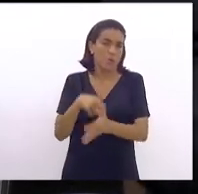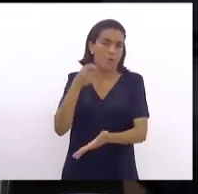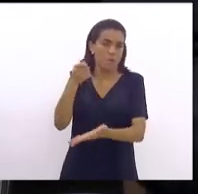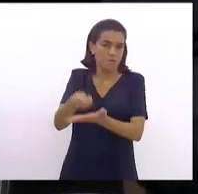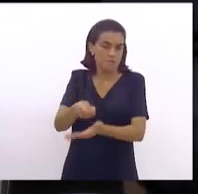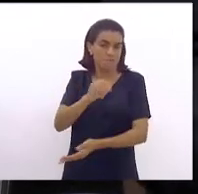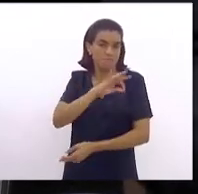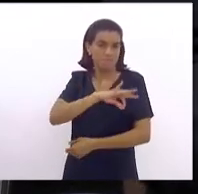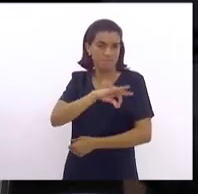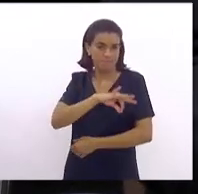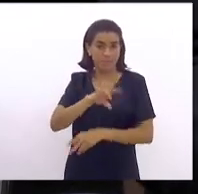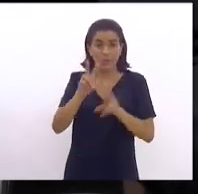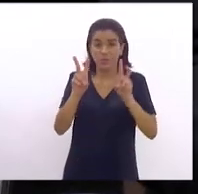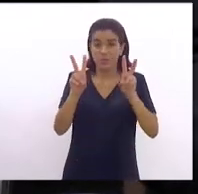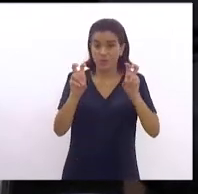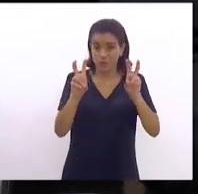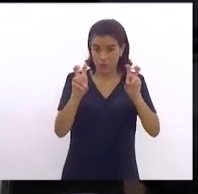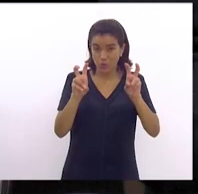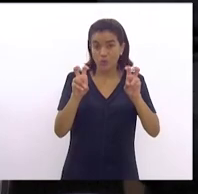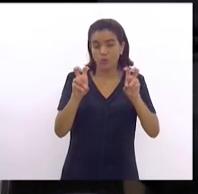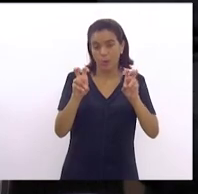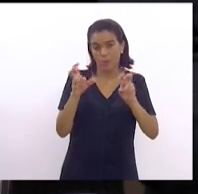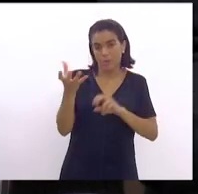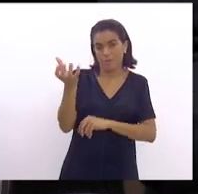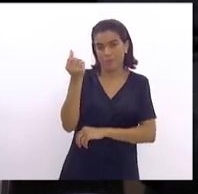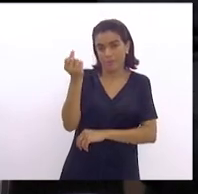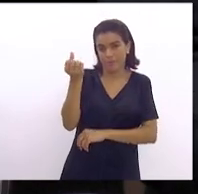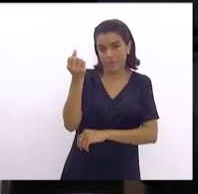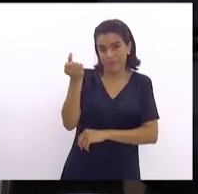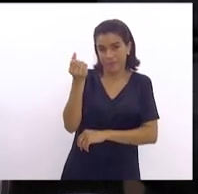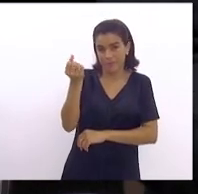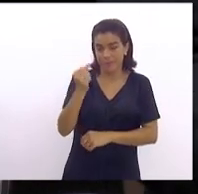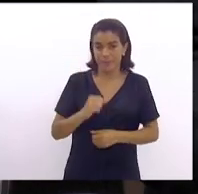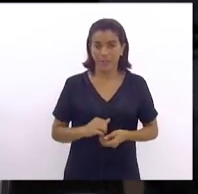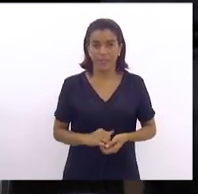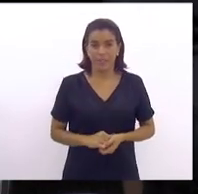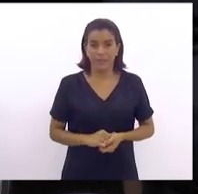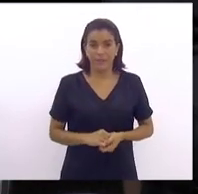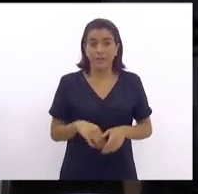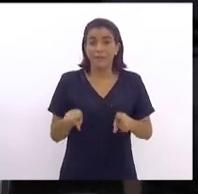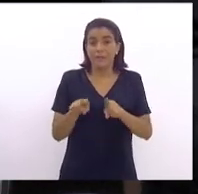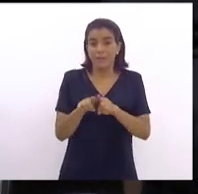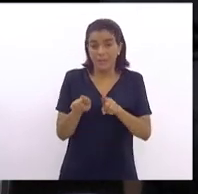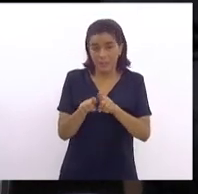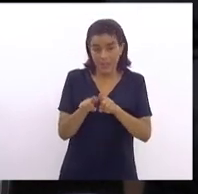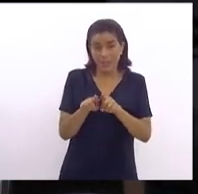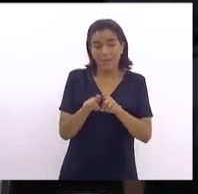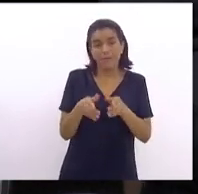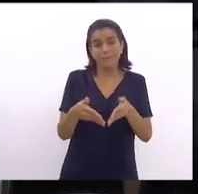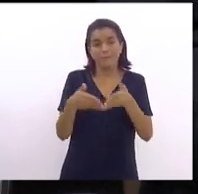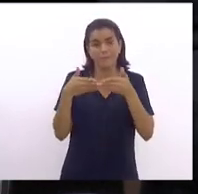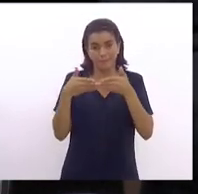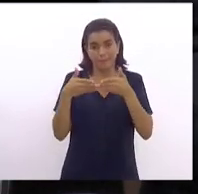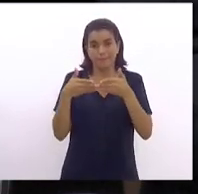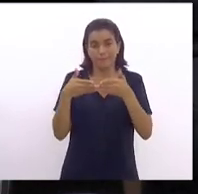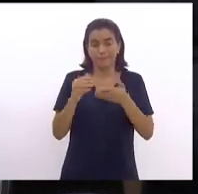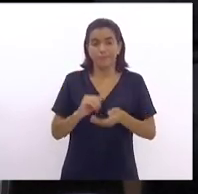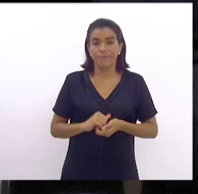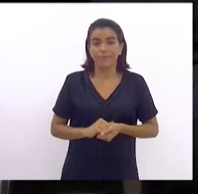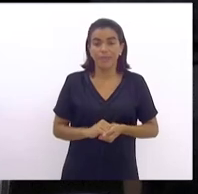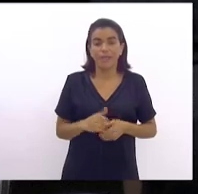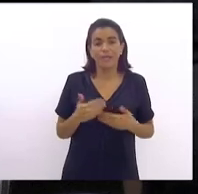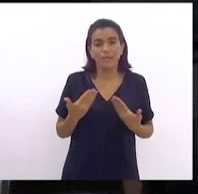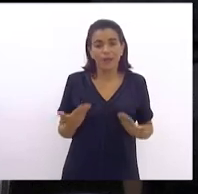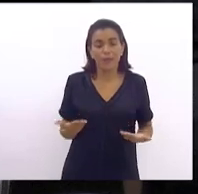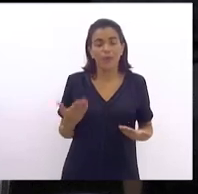pagamento em relação aos pensionistas e aos da inatividade. Então, eu trouxe,